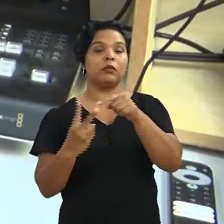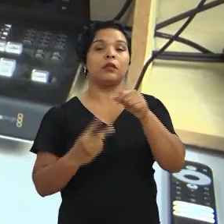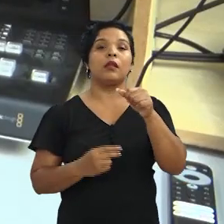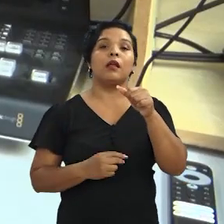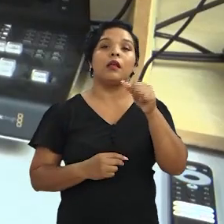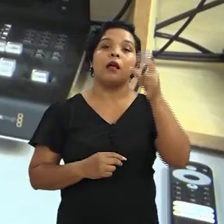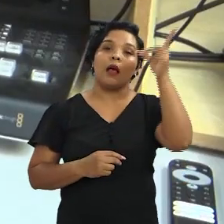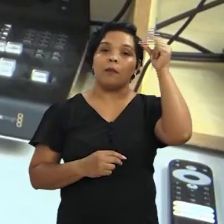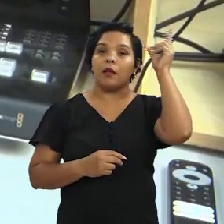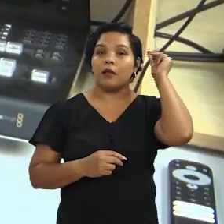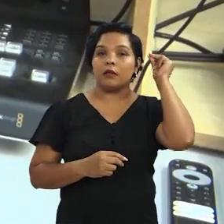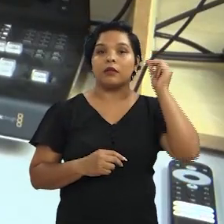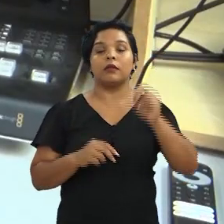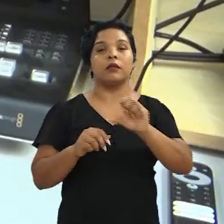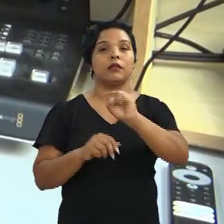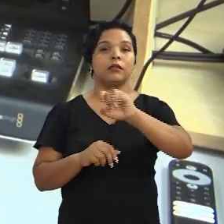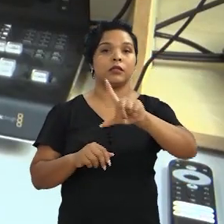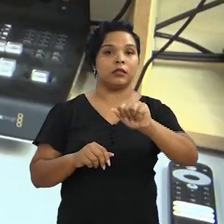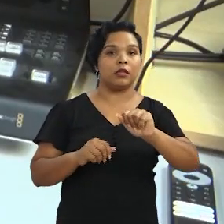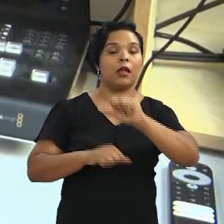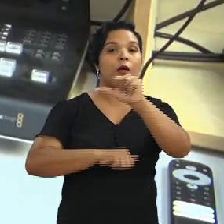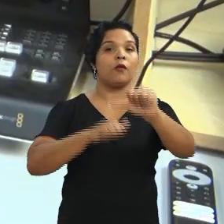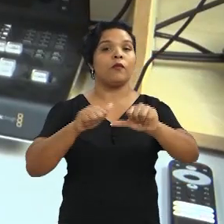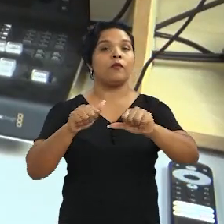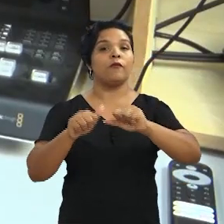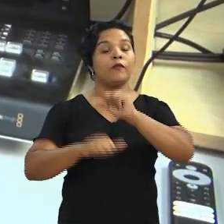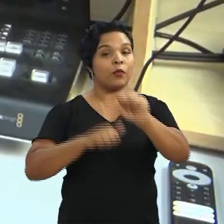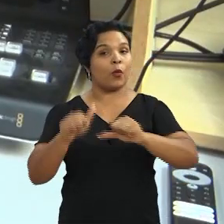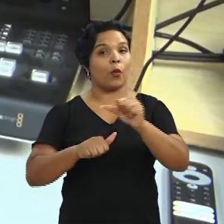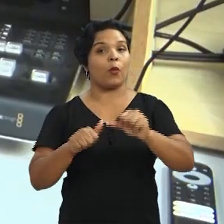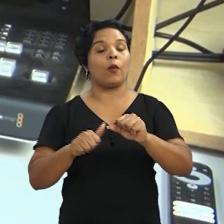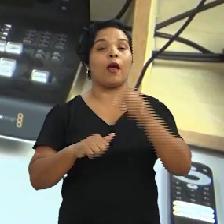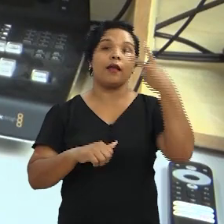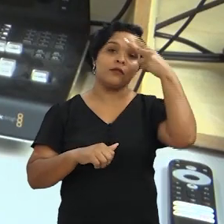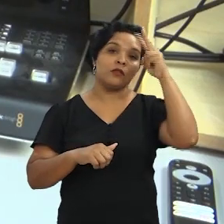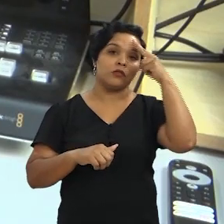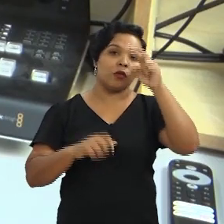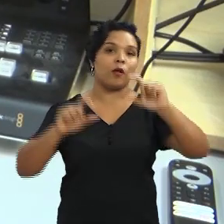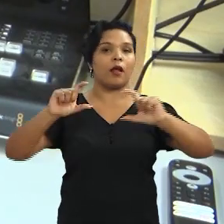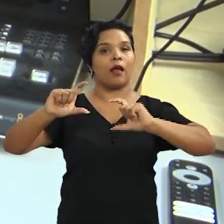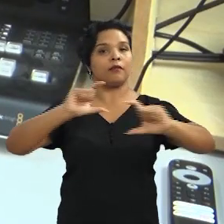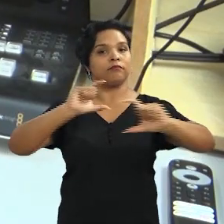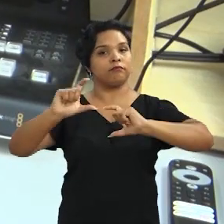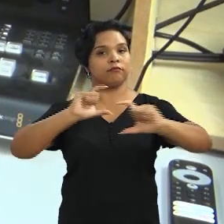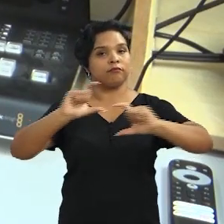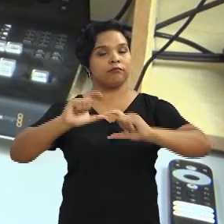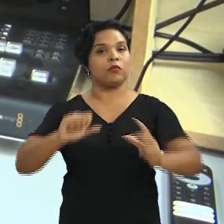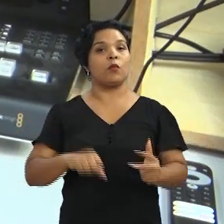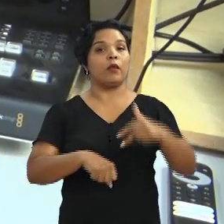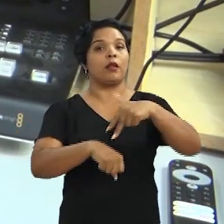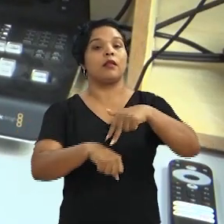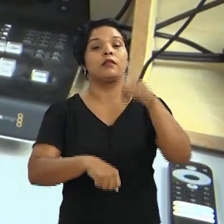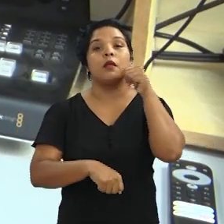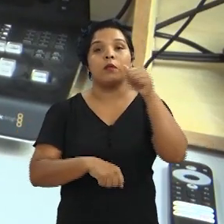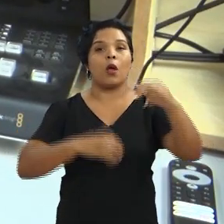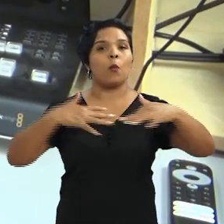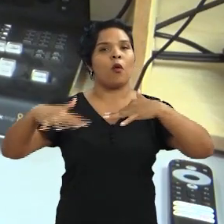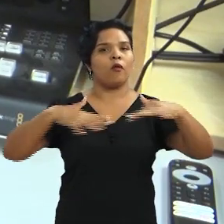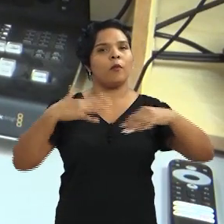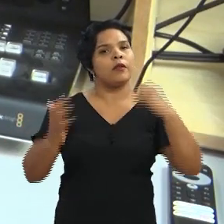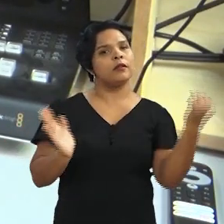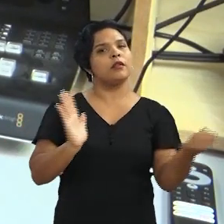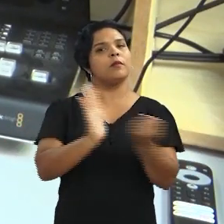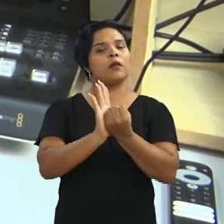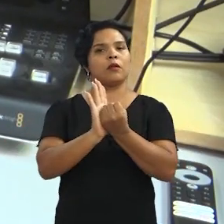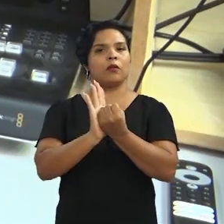aventuras de Maria Bonita e Sila no sertão viraram história em quadrinhos. A ideia é ressignificar o protagonismo das